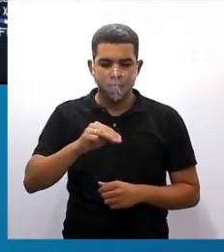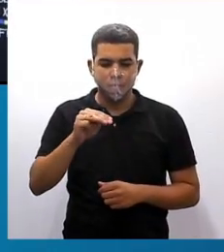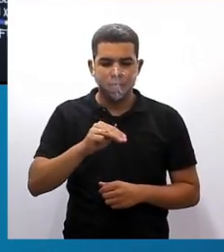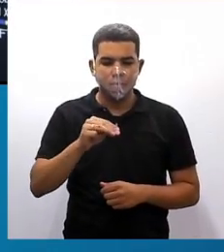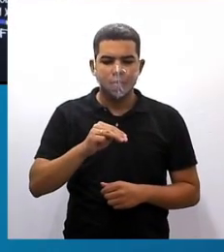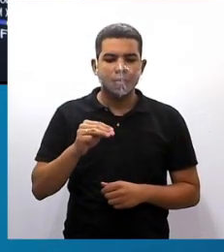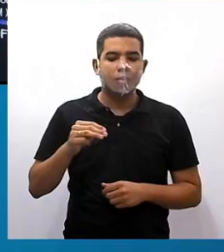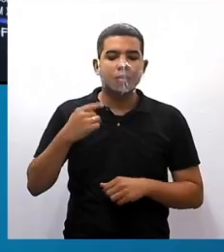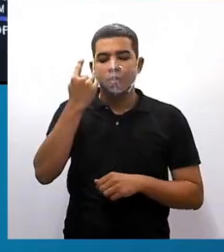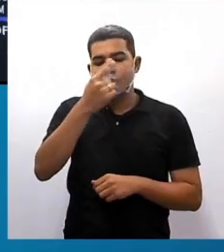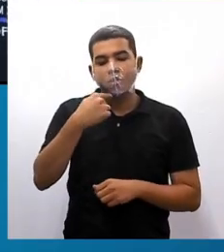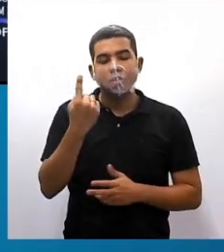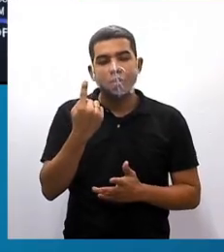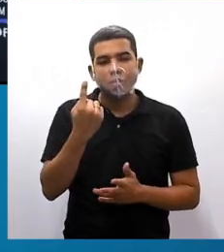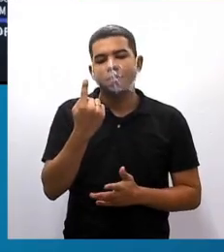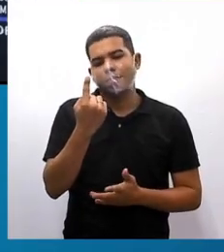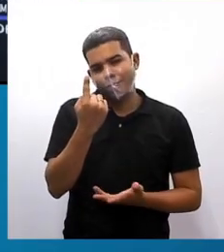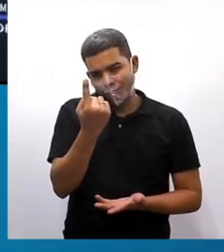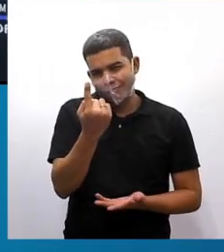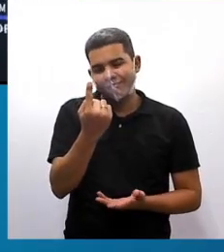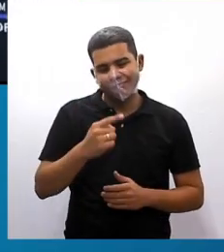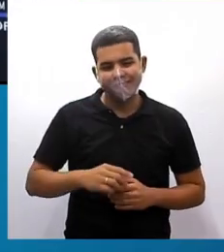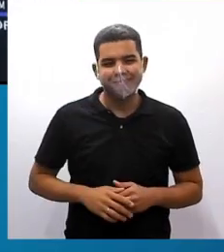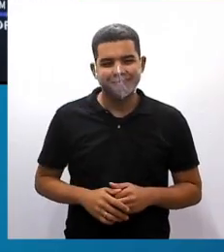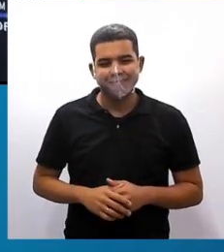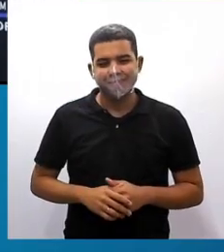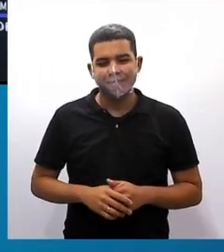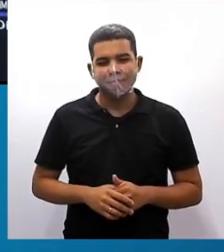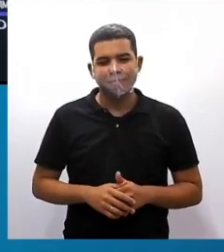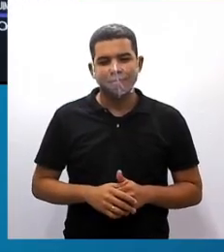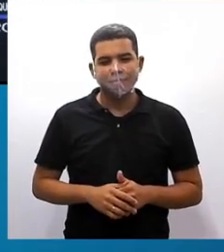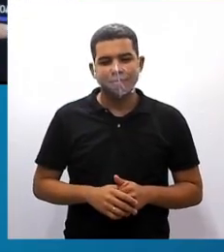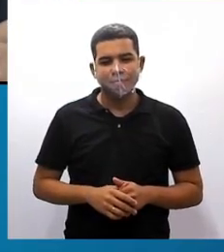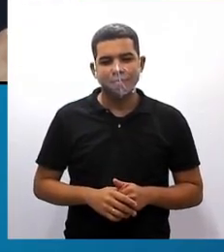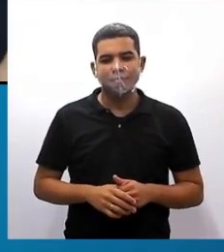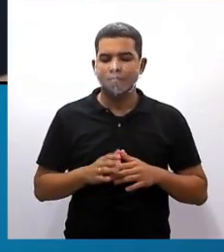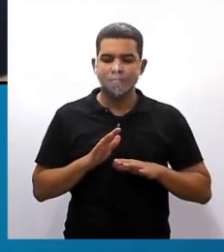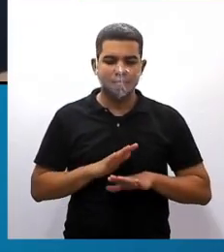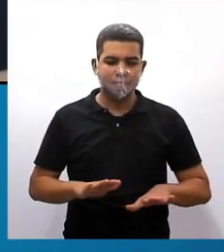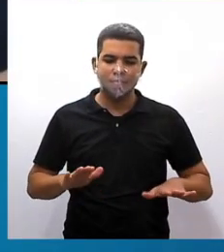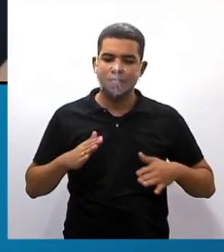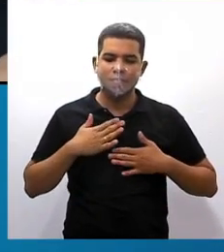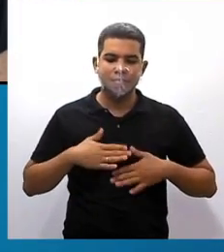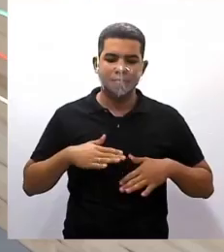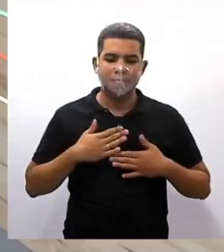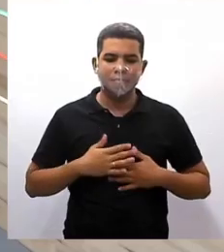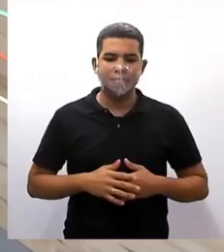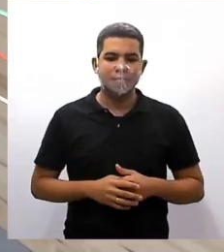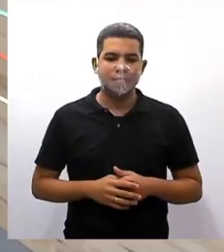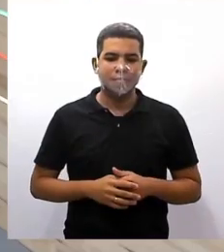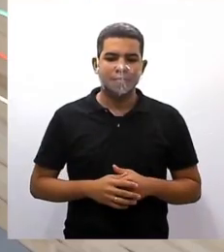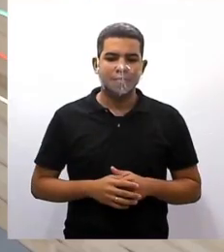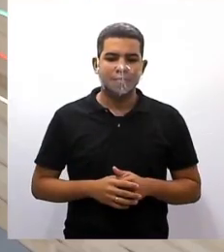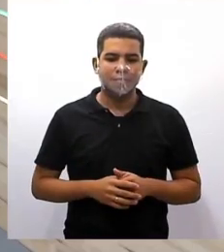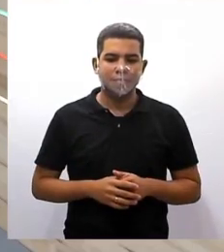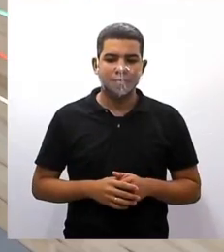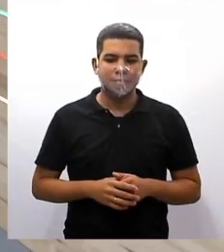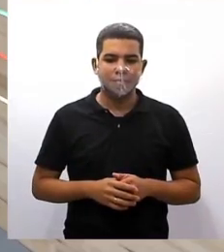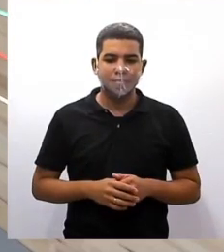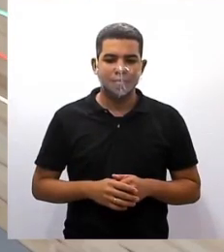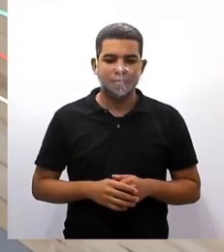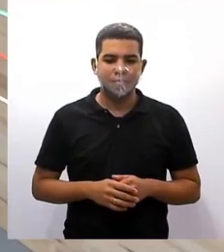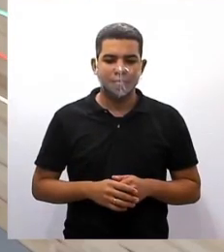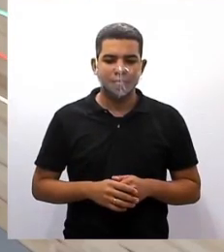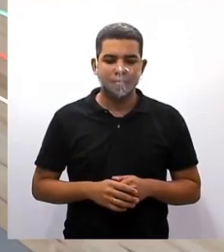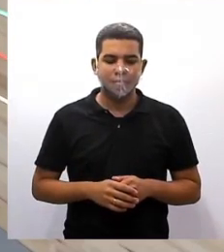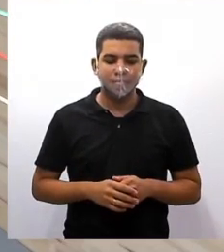é quantas horas? É 1 hora só. Entendeu? Tranquilo, tranquilo. Pessoal, é o seguinte. Então, ó, quando a